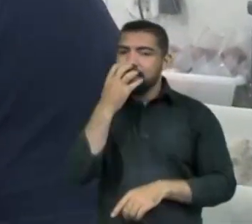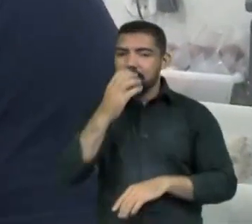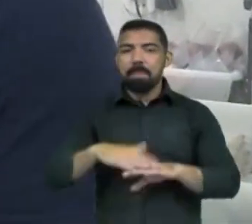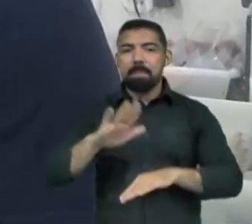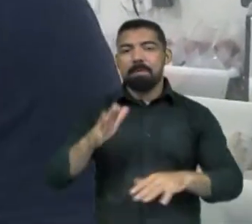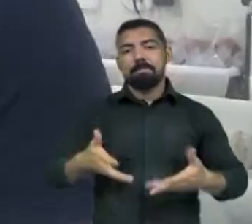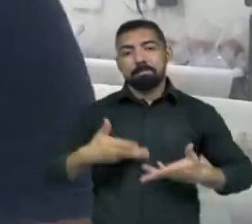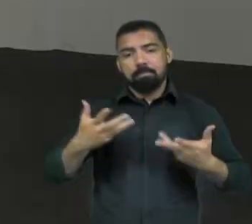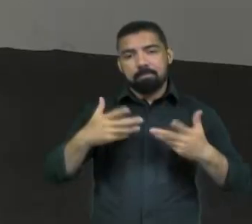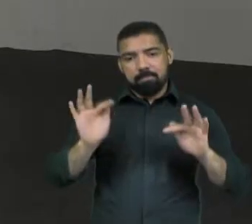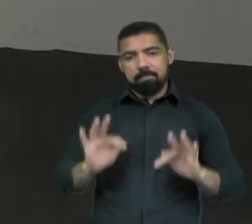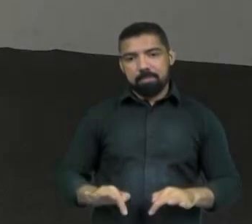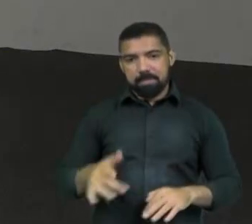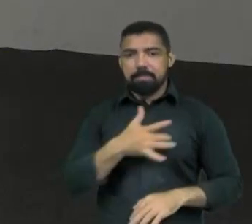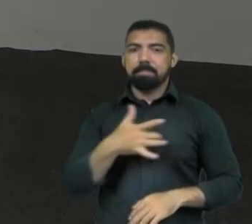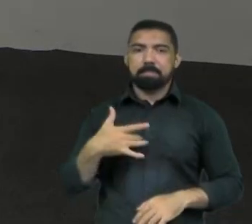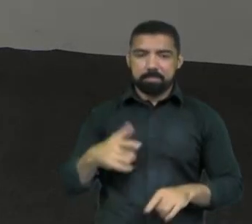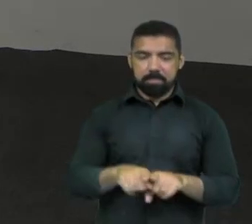né, e muito mais saudável.